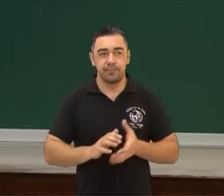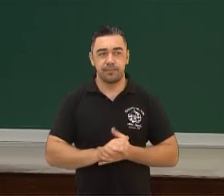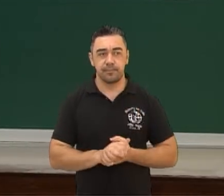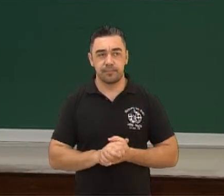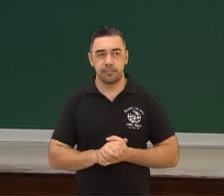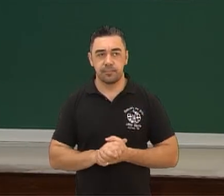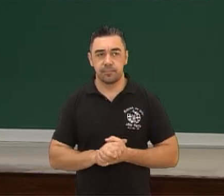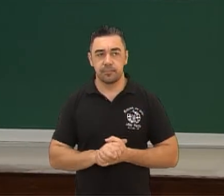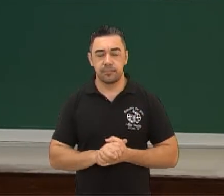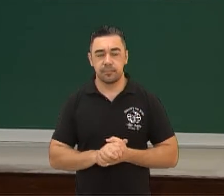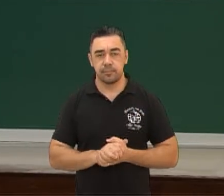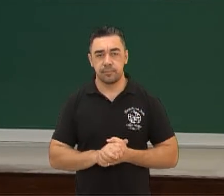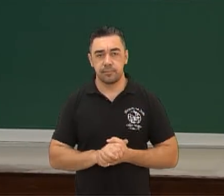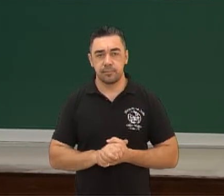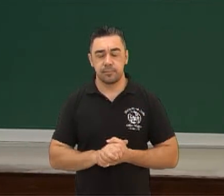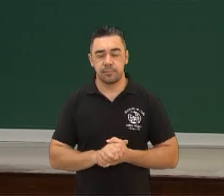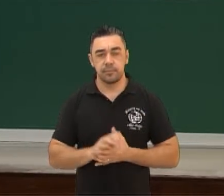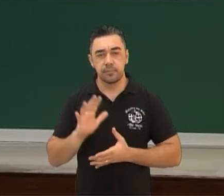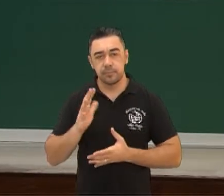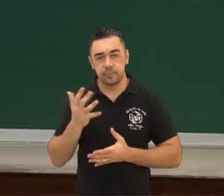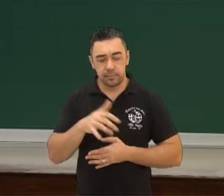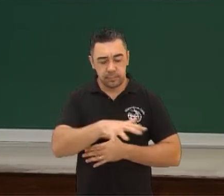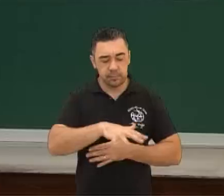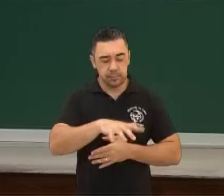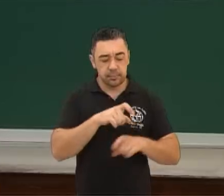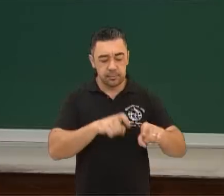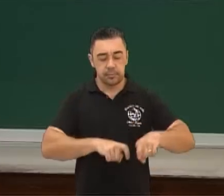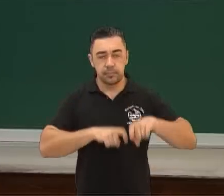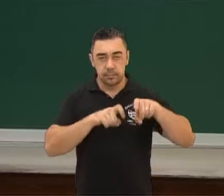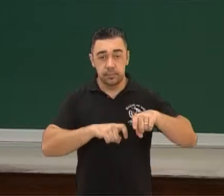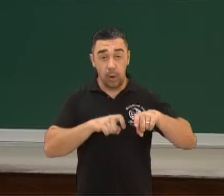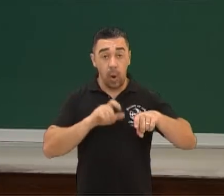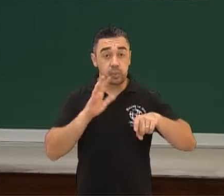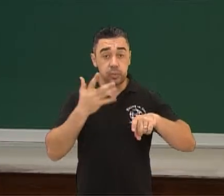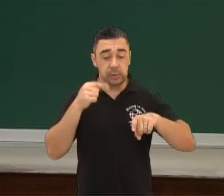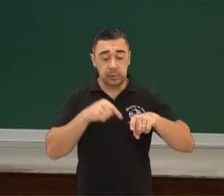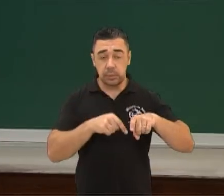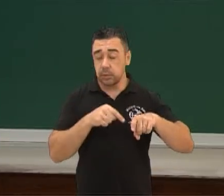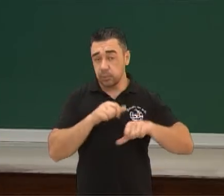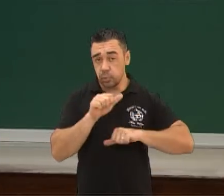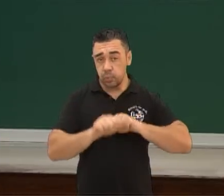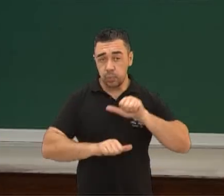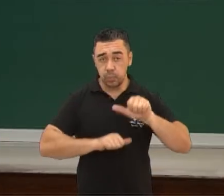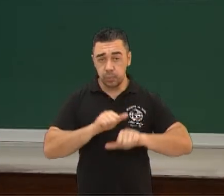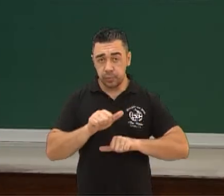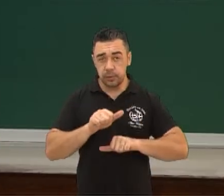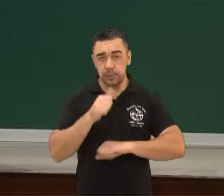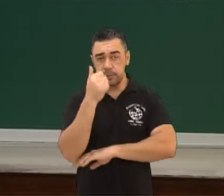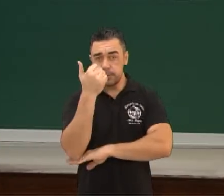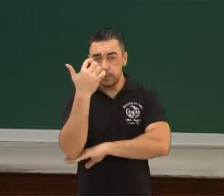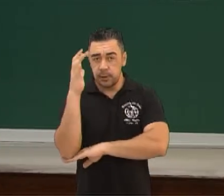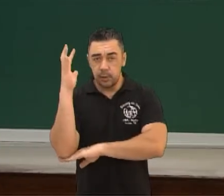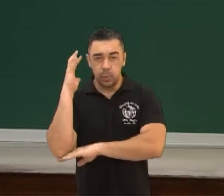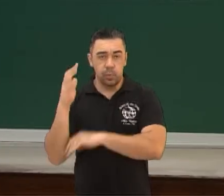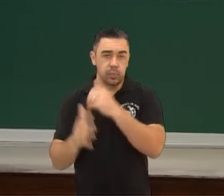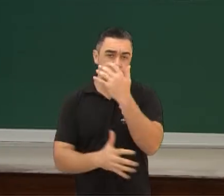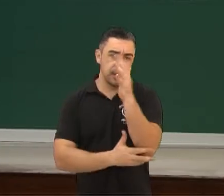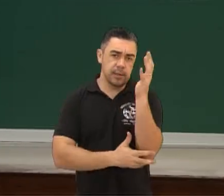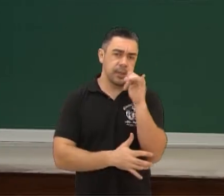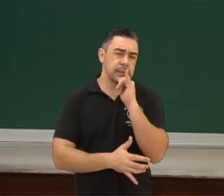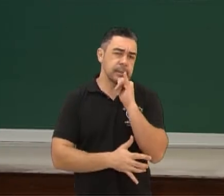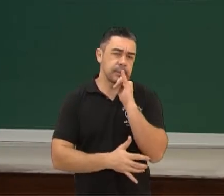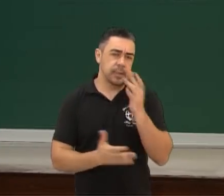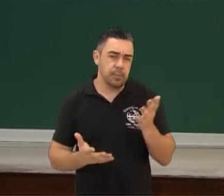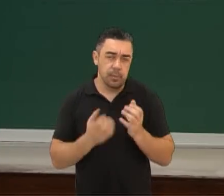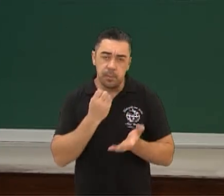Então, o espaço rural. Todas as modificações que são feitas na natureza, seja ela de